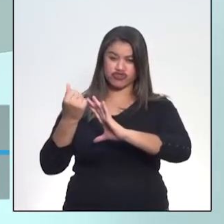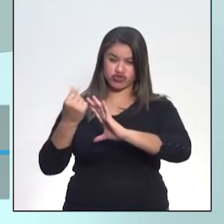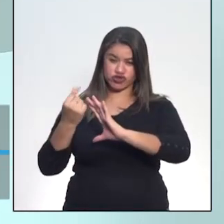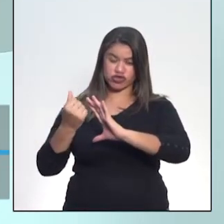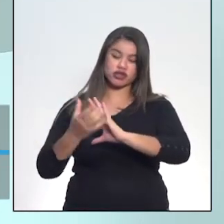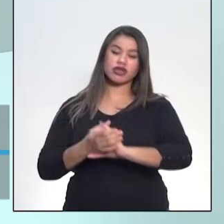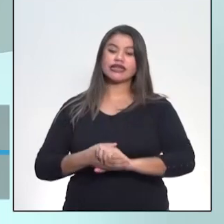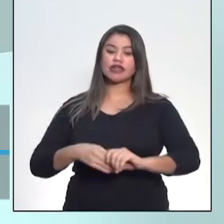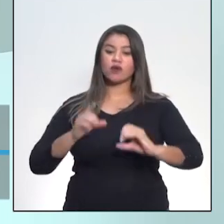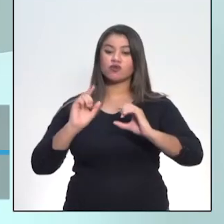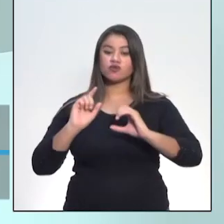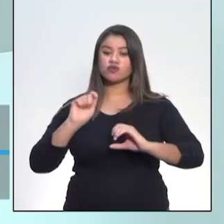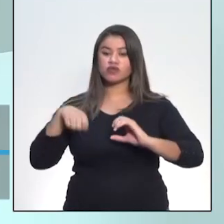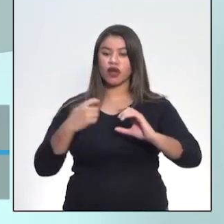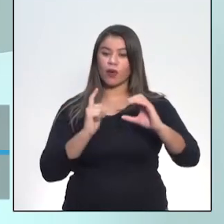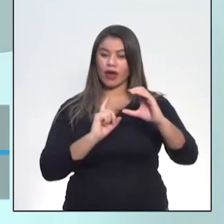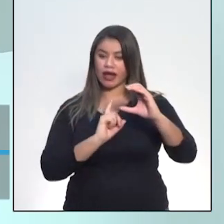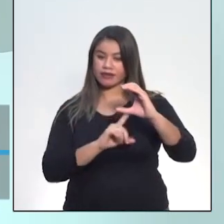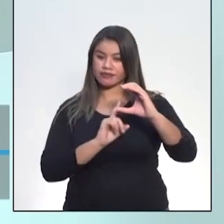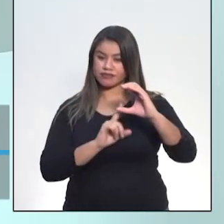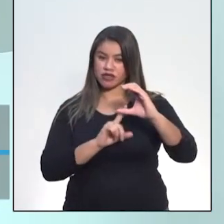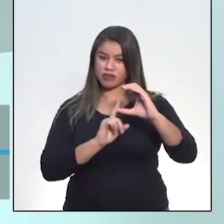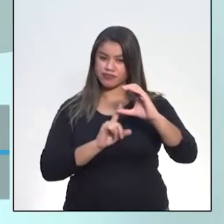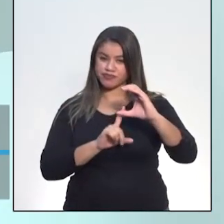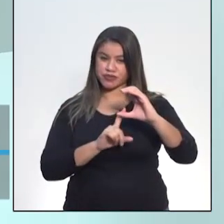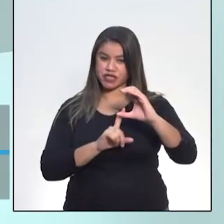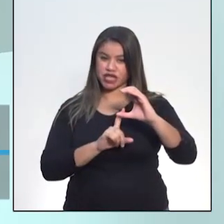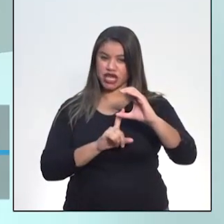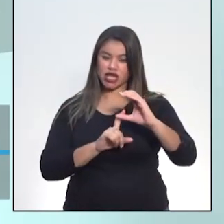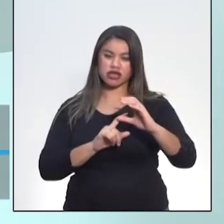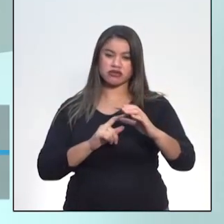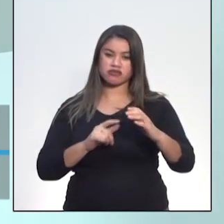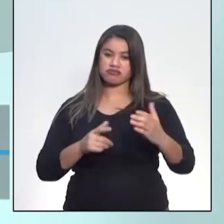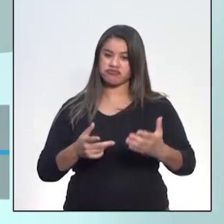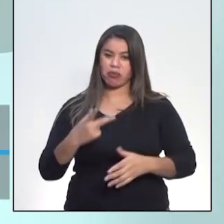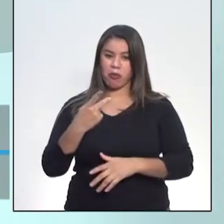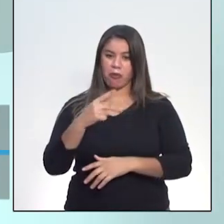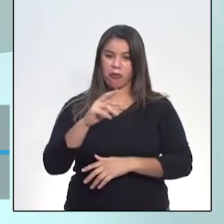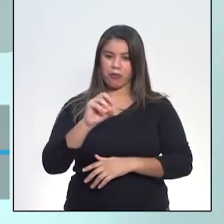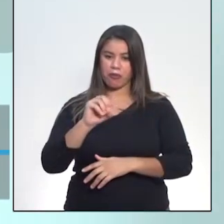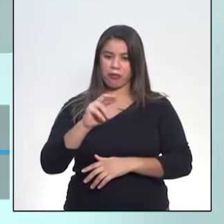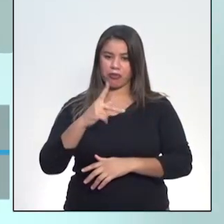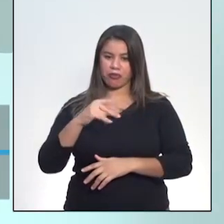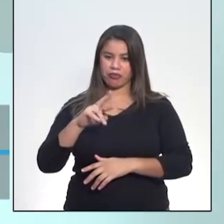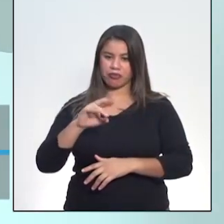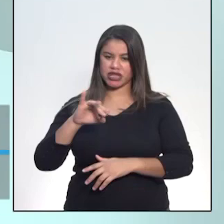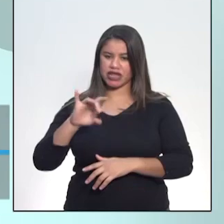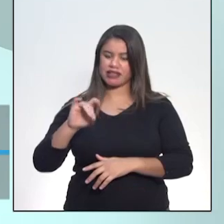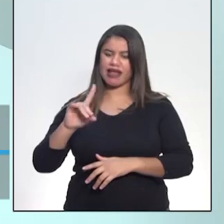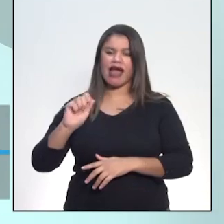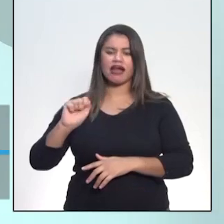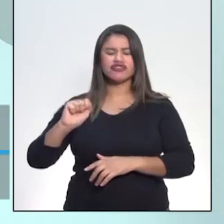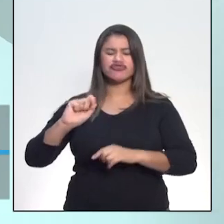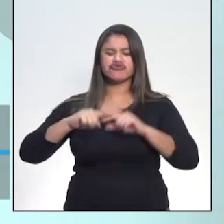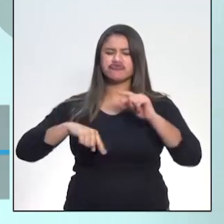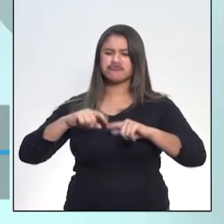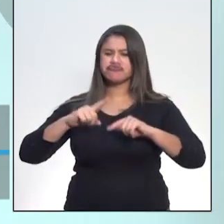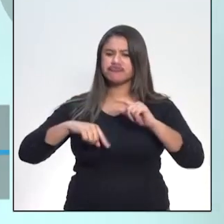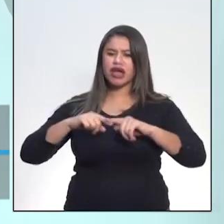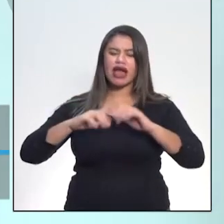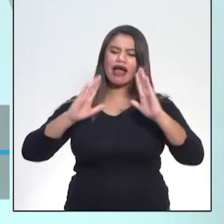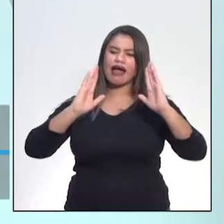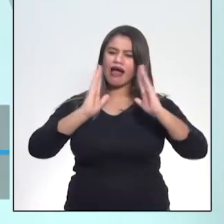capitalismo, as propriedades, seja a propriedade, uma casa, um